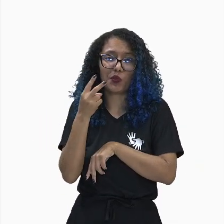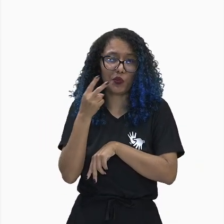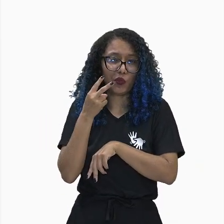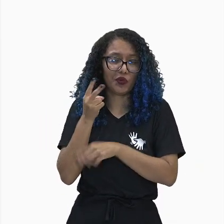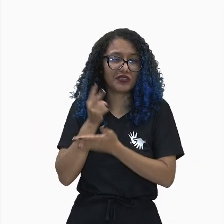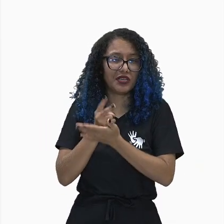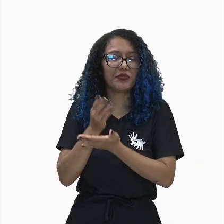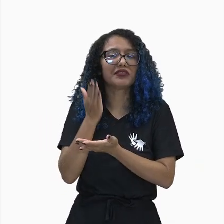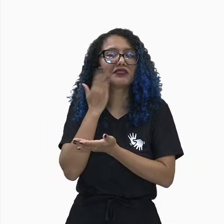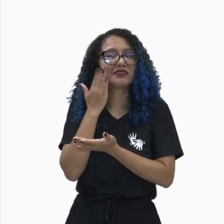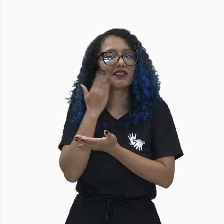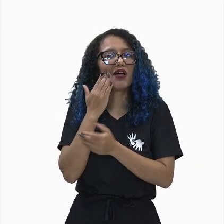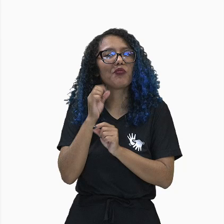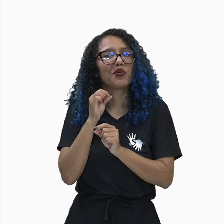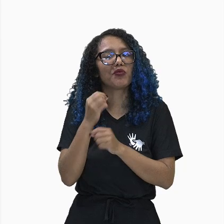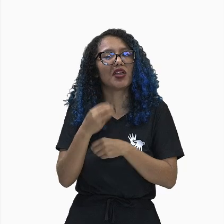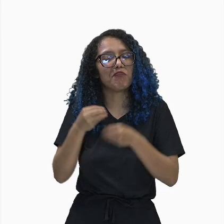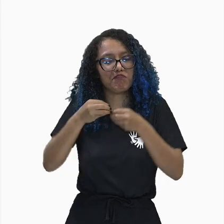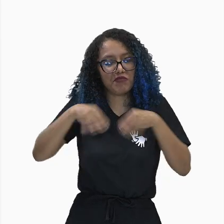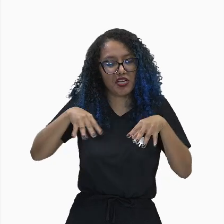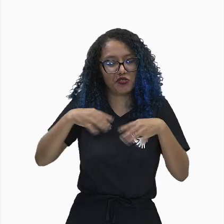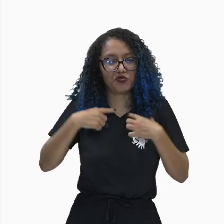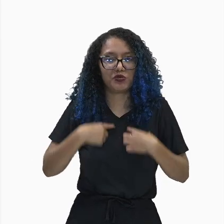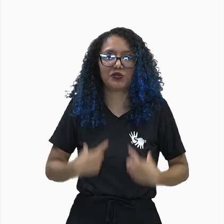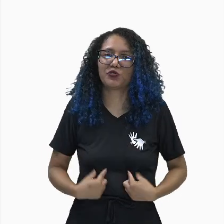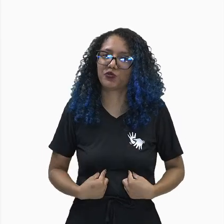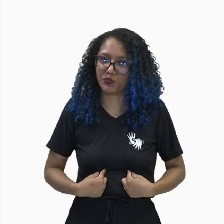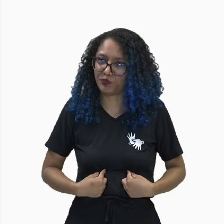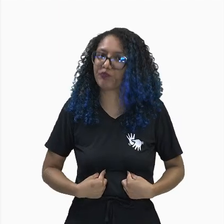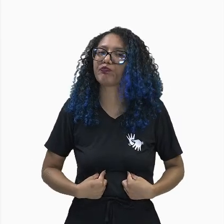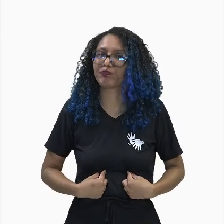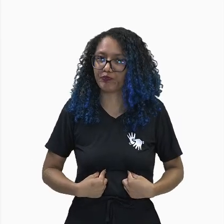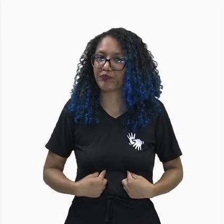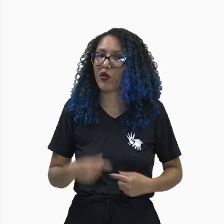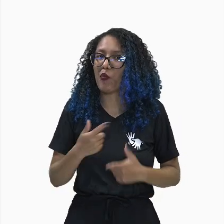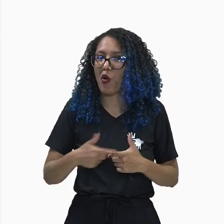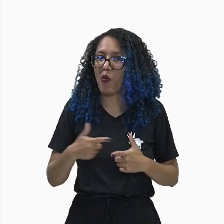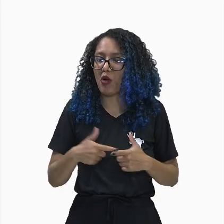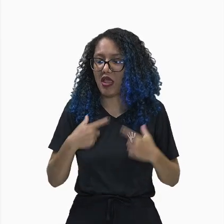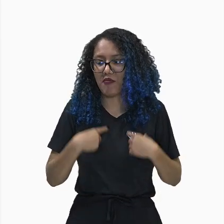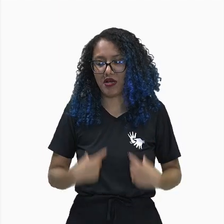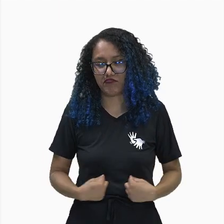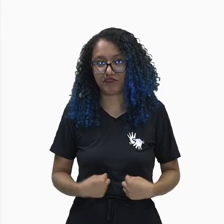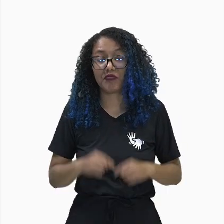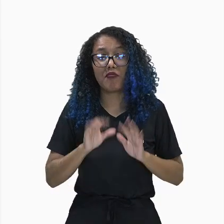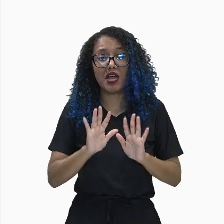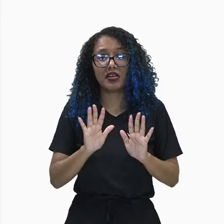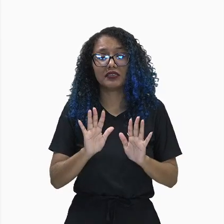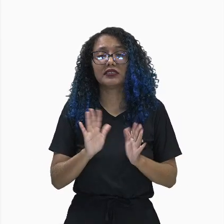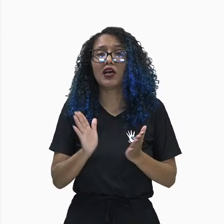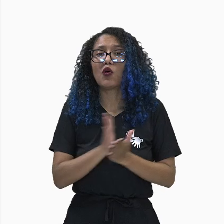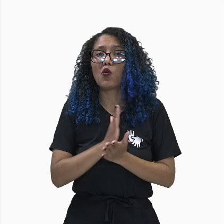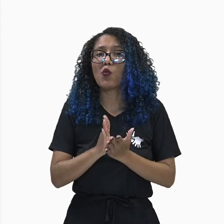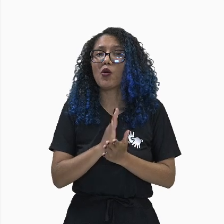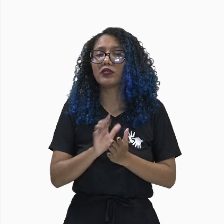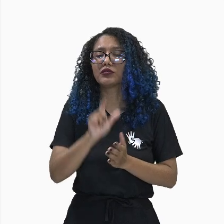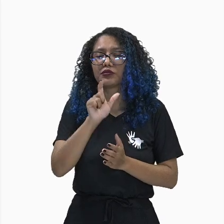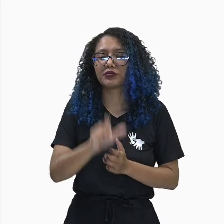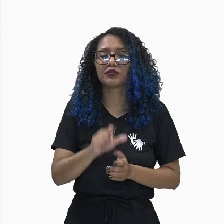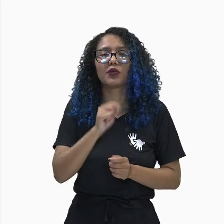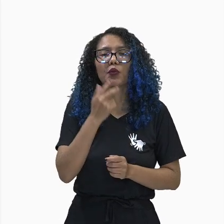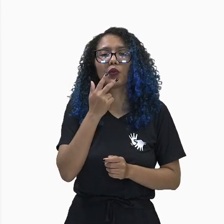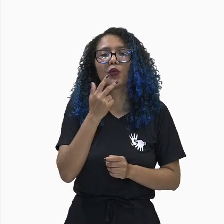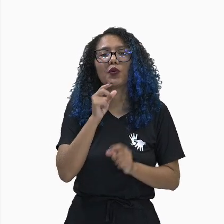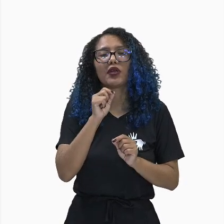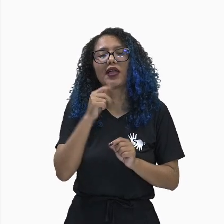está prejudicando os seus pulmões. Mas também tem aquela pessoa que está sendo um fumante passivo,